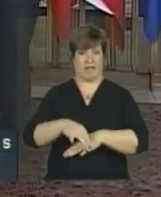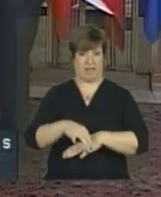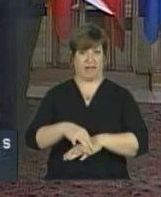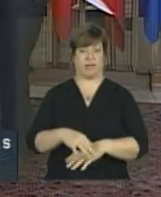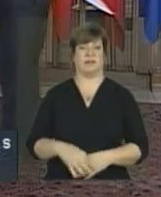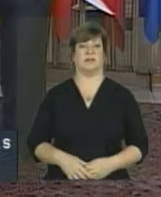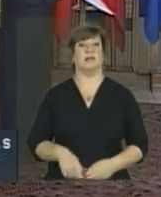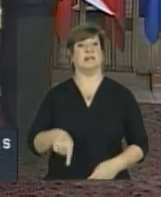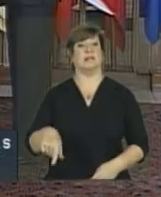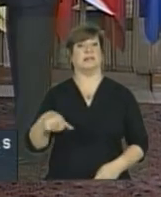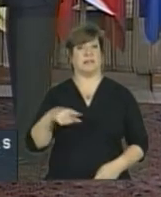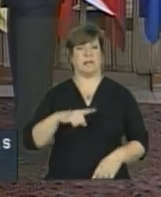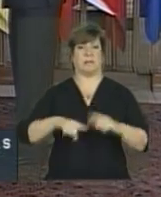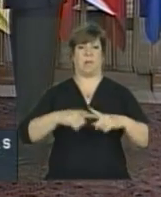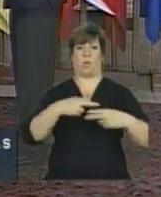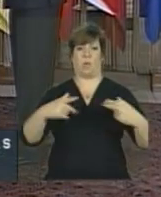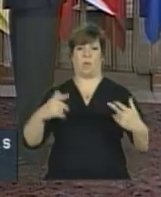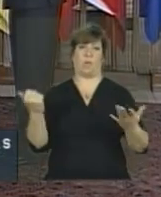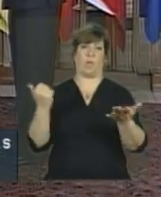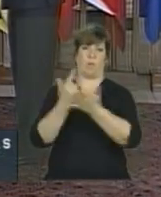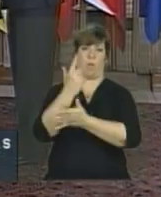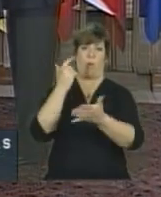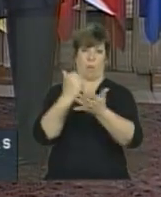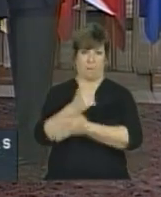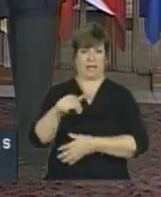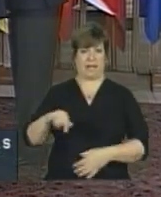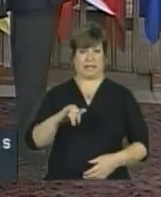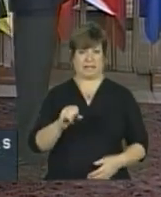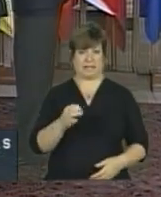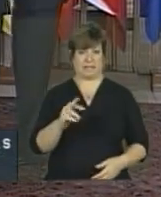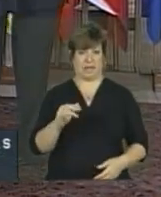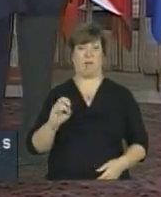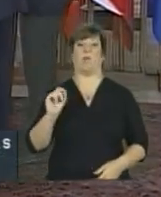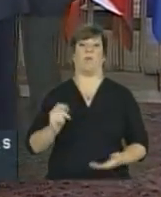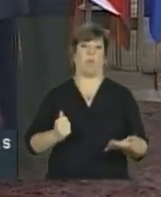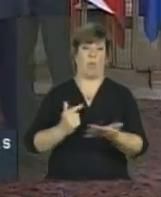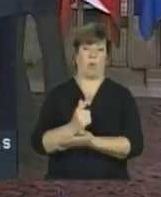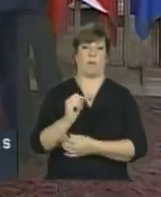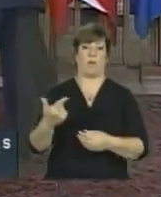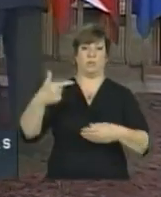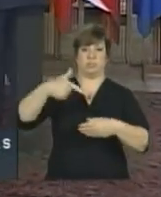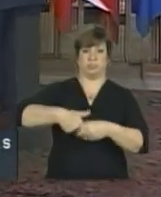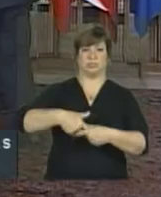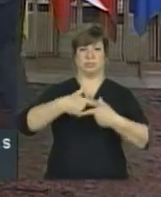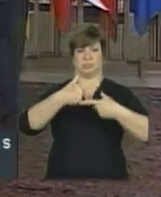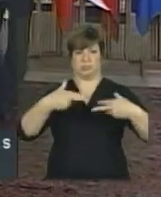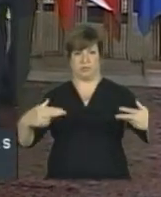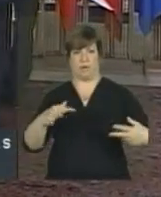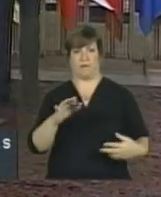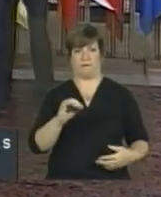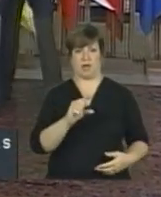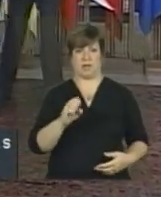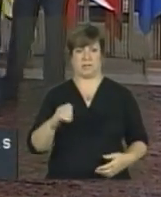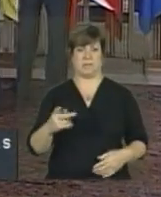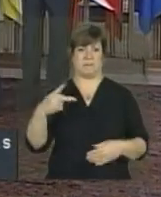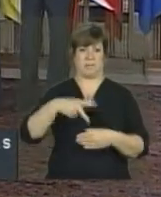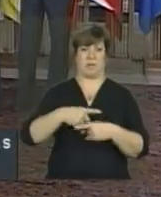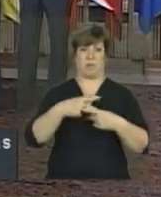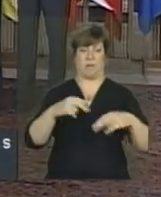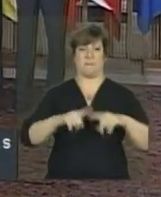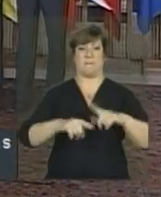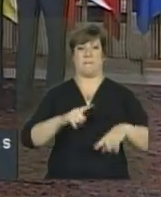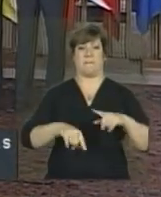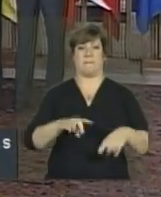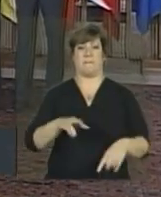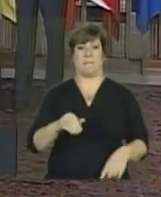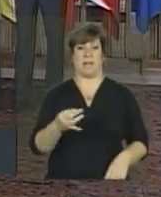Os produtos importados por Israel são combustíveis fósseis, matérias-primas e equipamentos